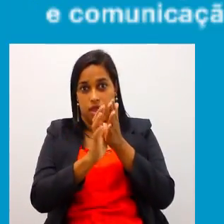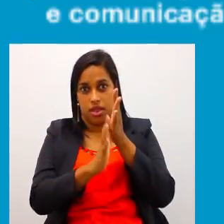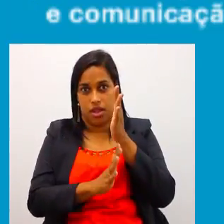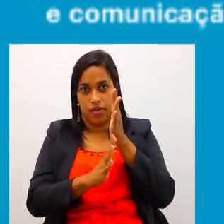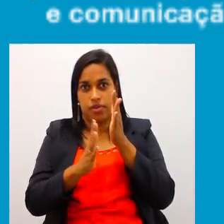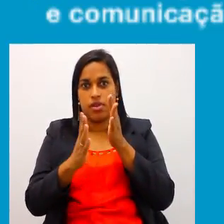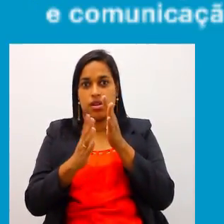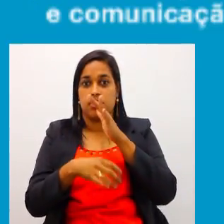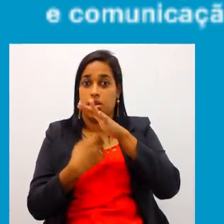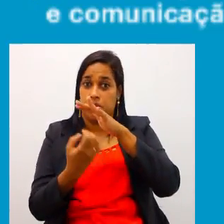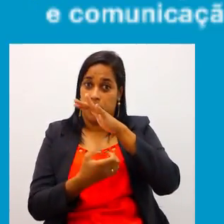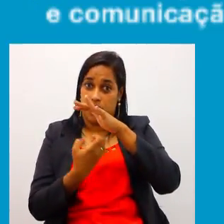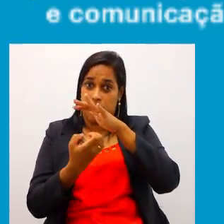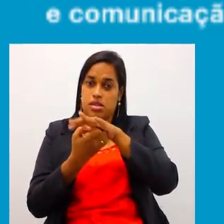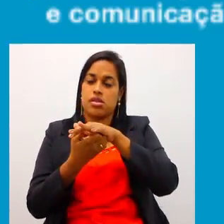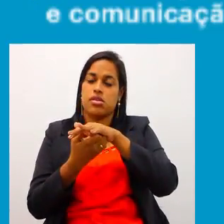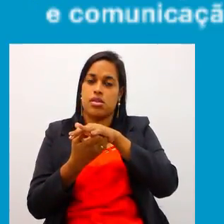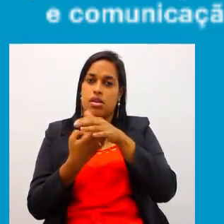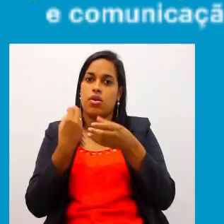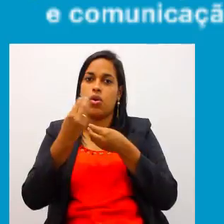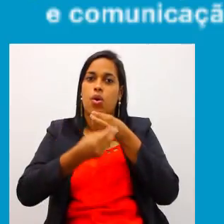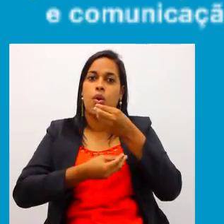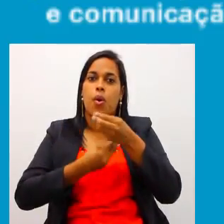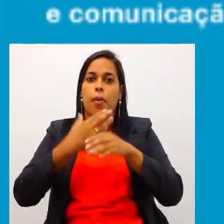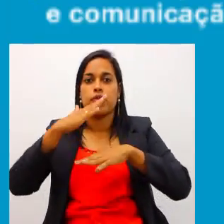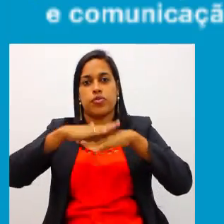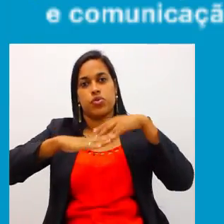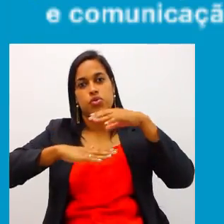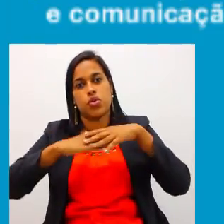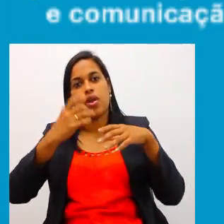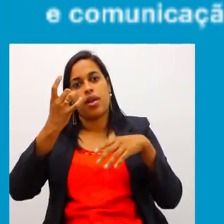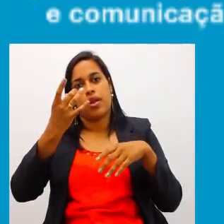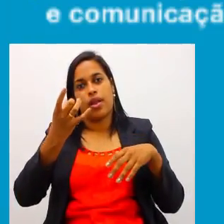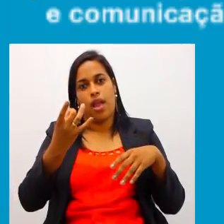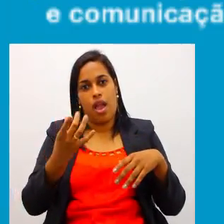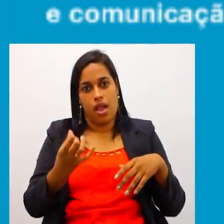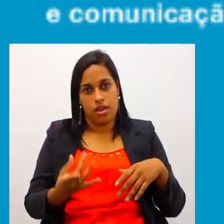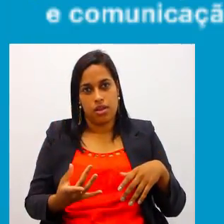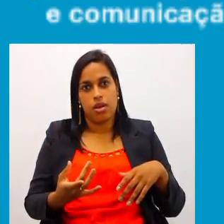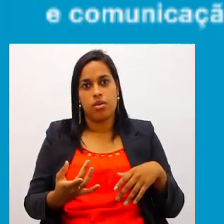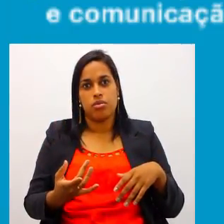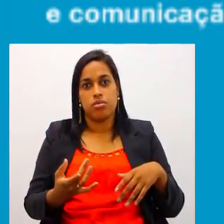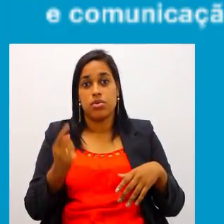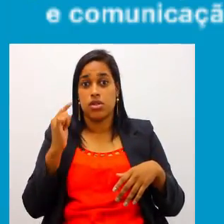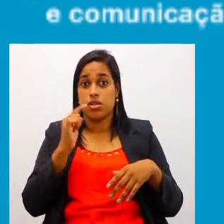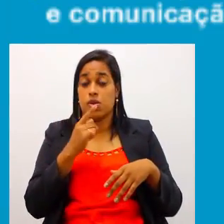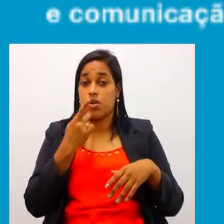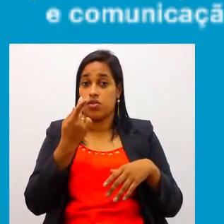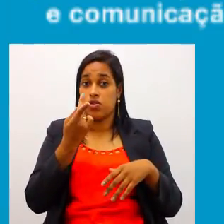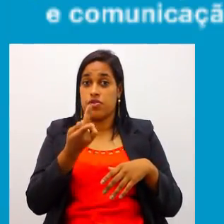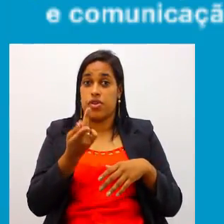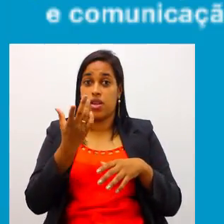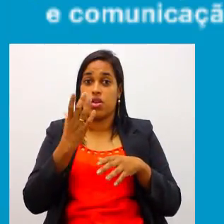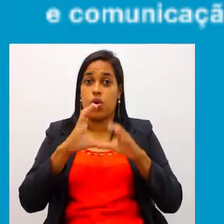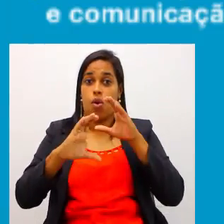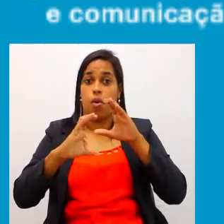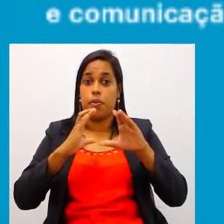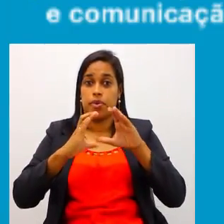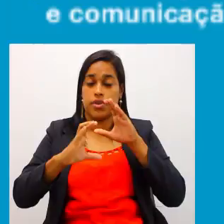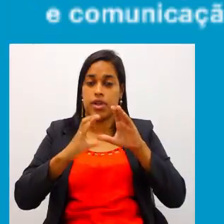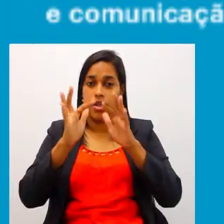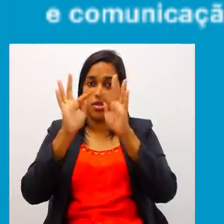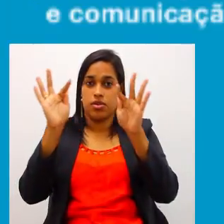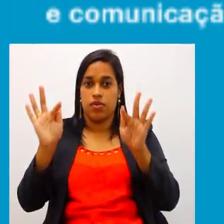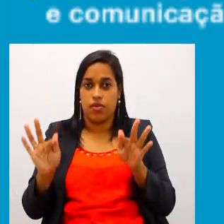empresa, a definição das funções e atribuições de cada um. Isso é o que a gente chama de comunicação formal. A